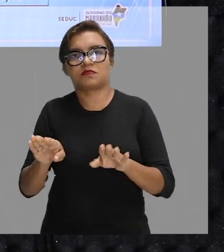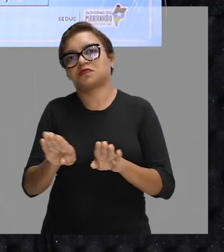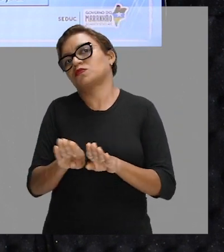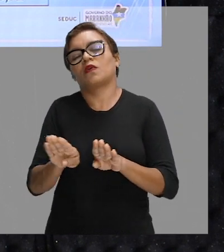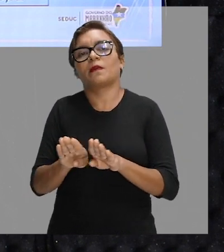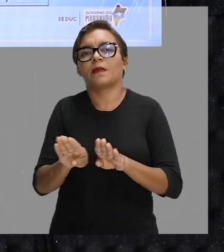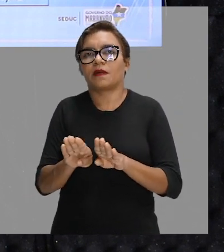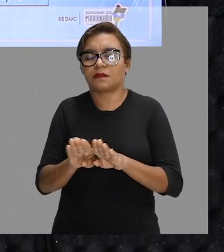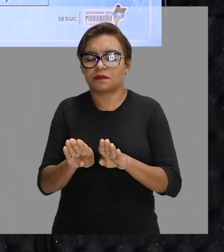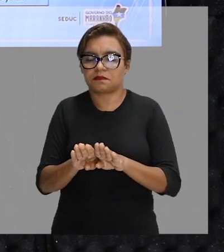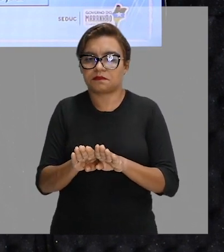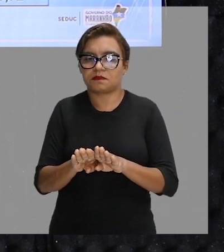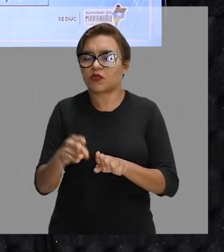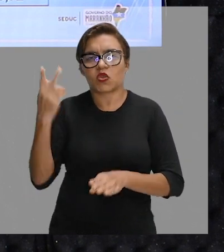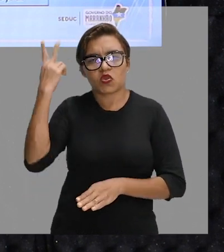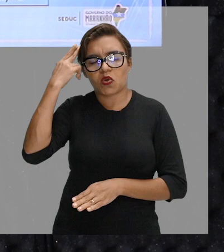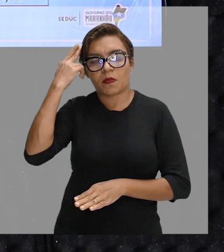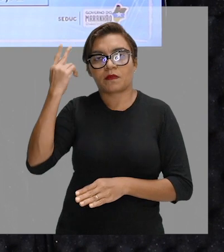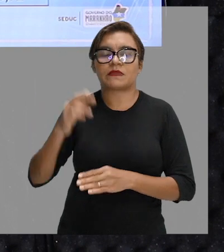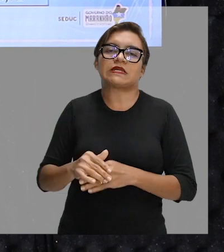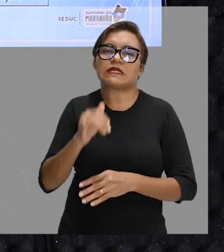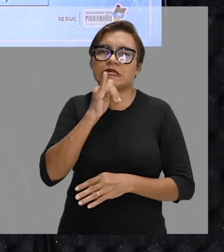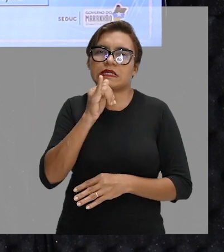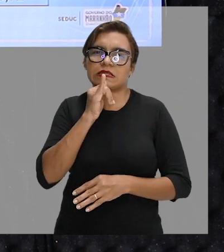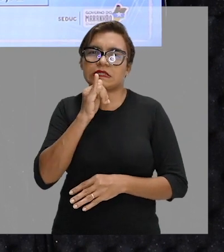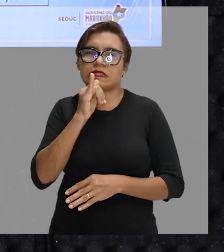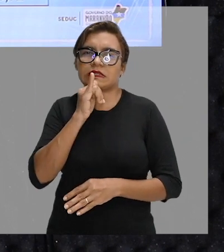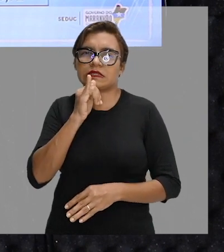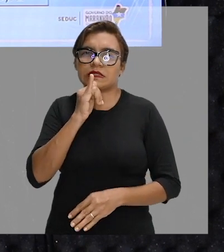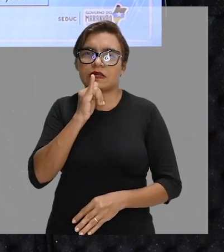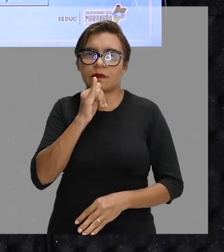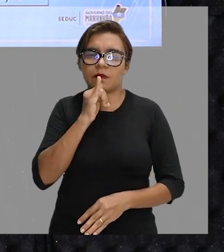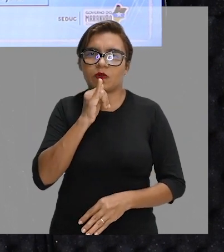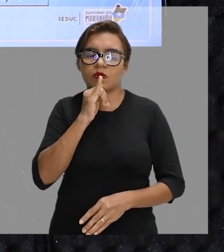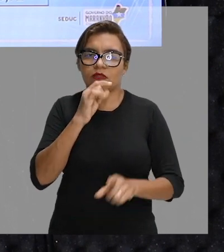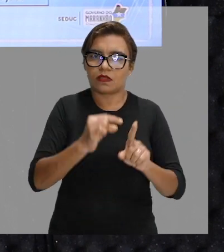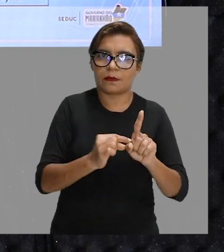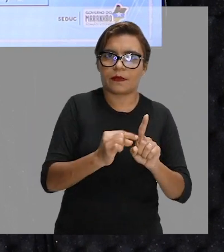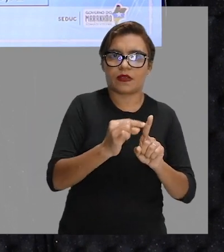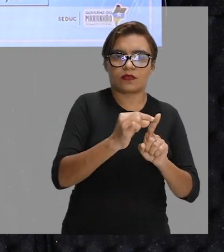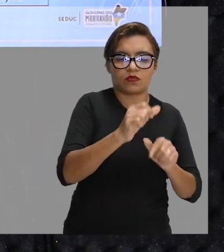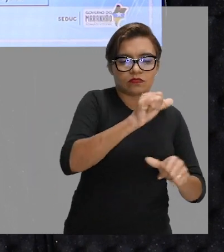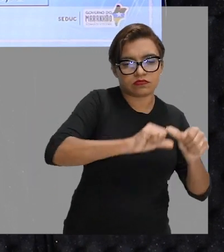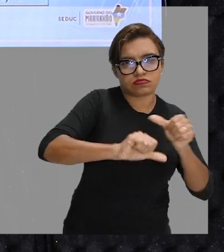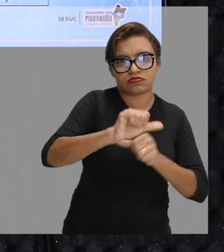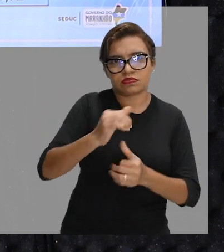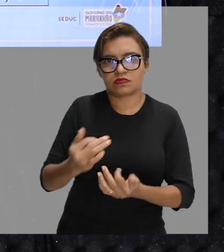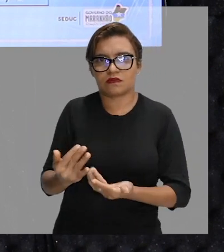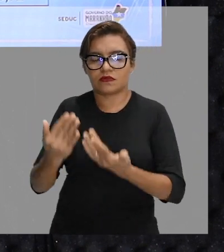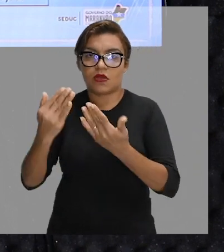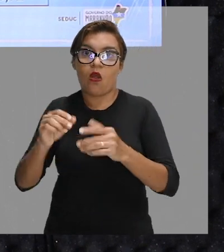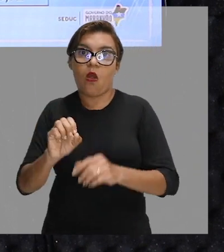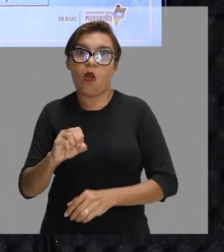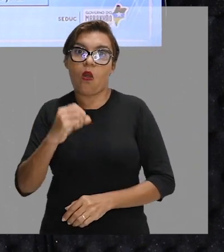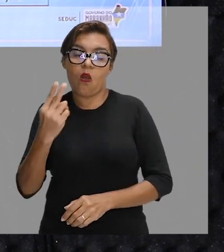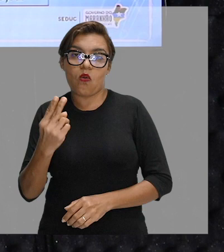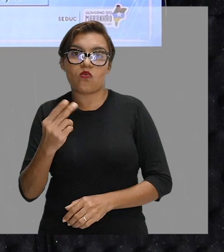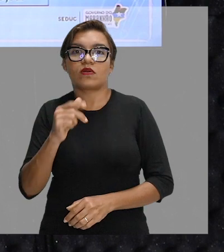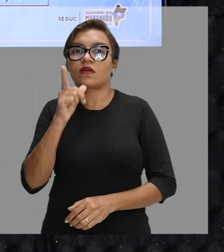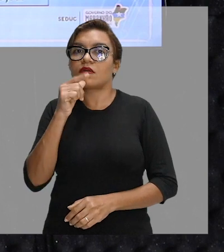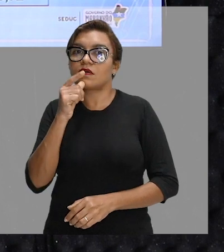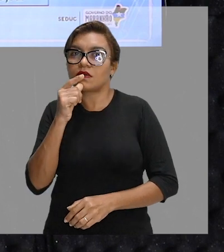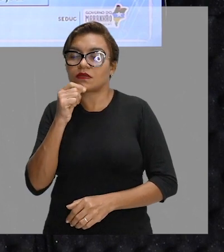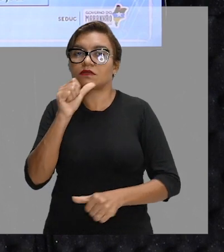variações, os deltas, tanto para a temperatura de ebulição quanto para a temperatura de congelamento. Então vamos